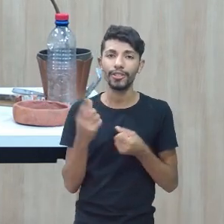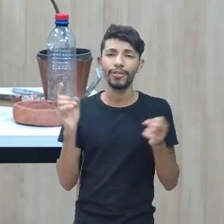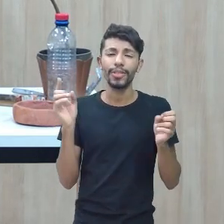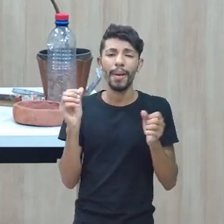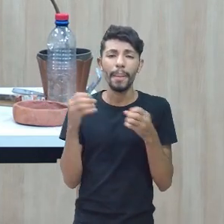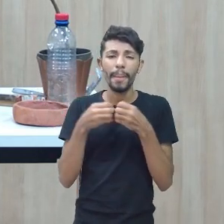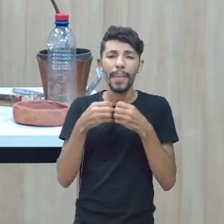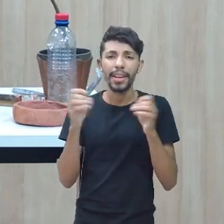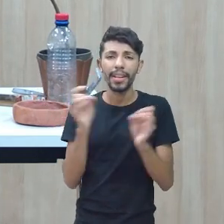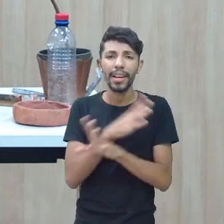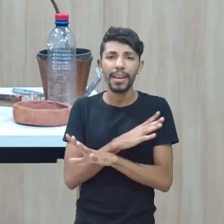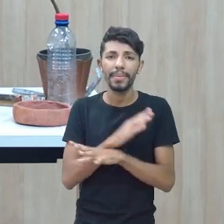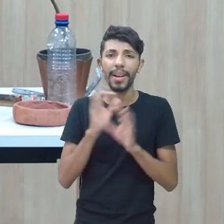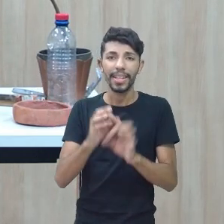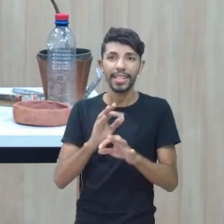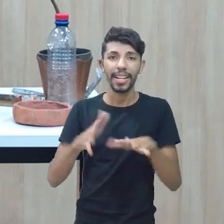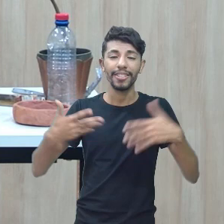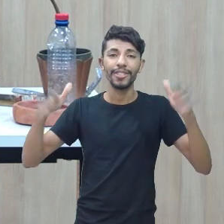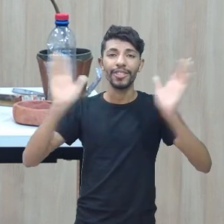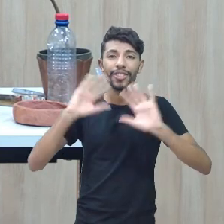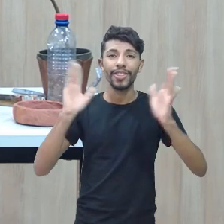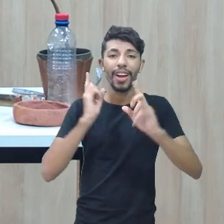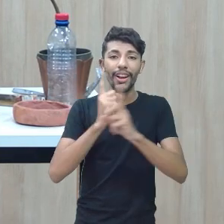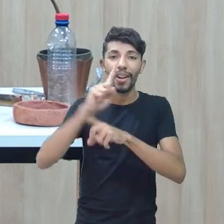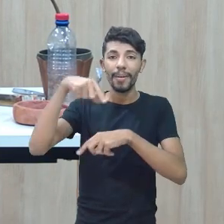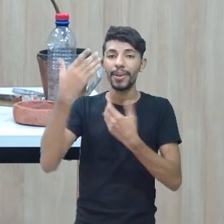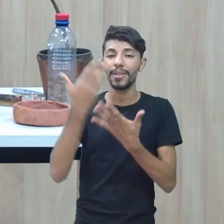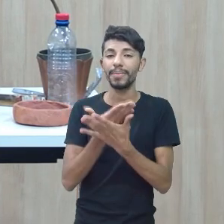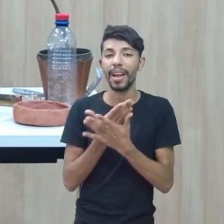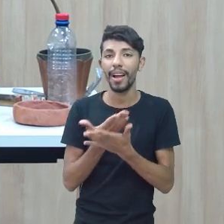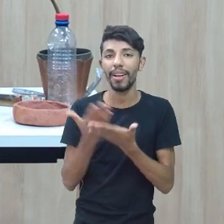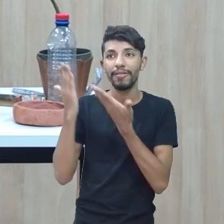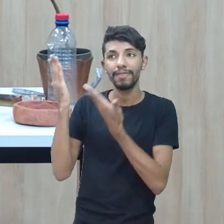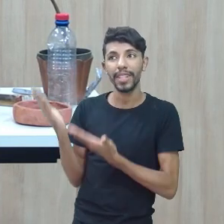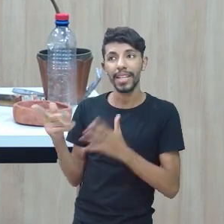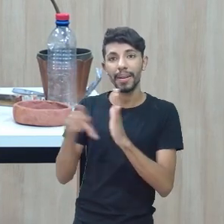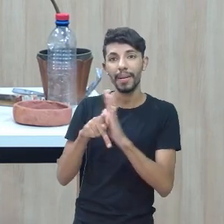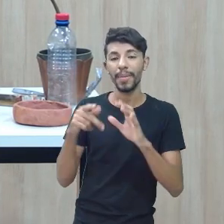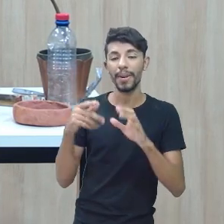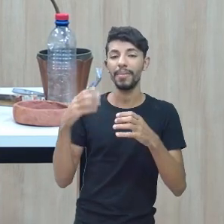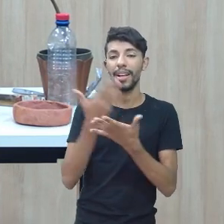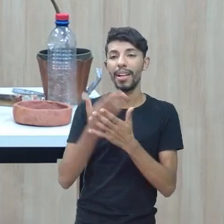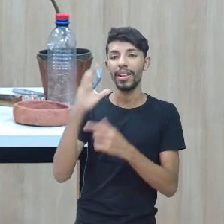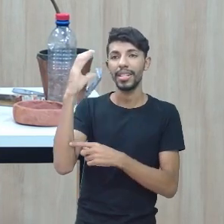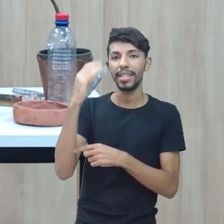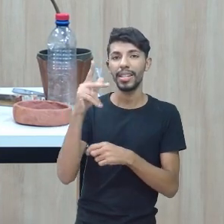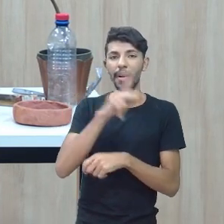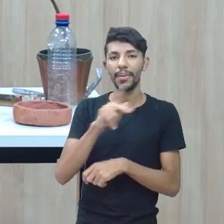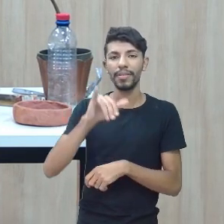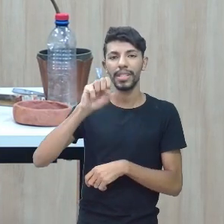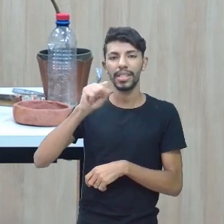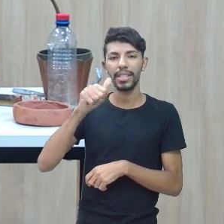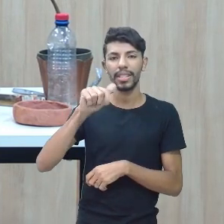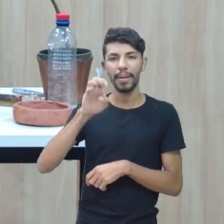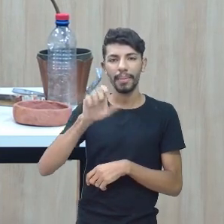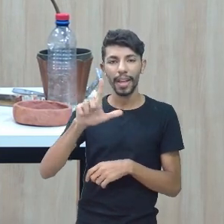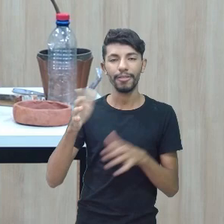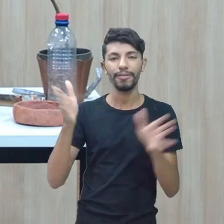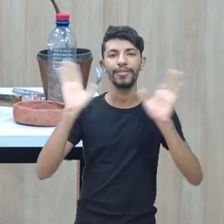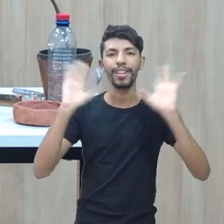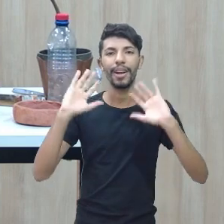aqui. Até a próxima aula. Essa foi a aula de ciência com a professora Isabel. Tchau, pessoal!